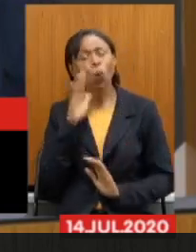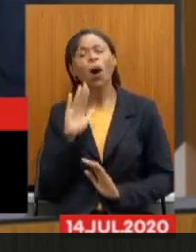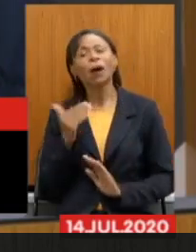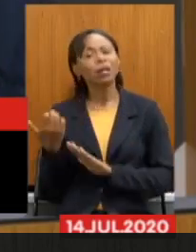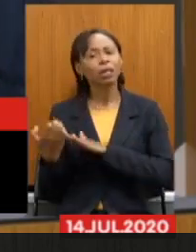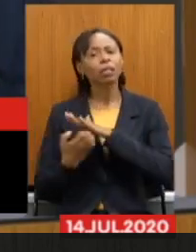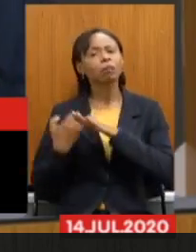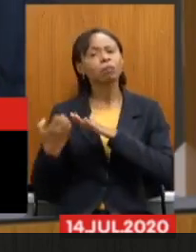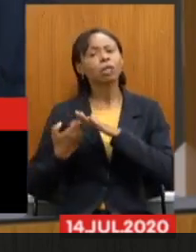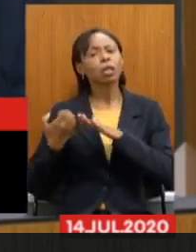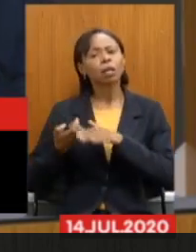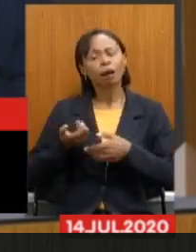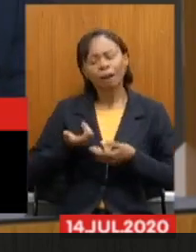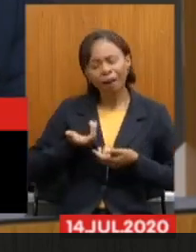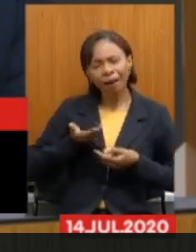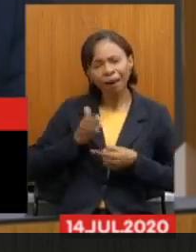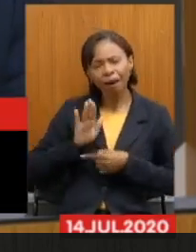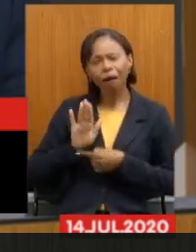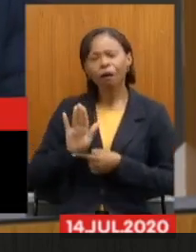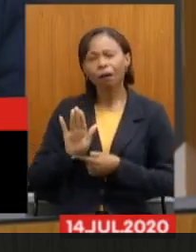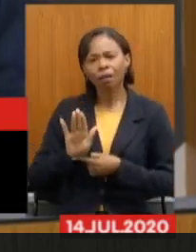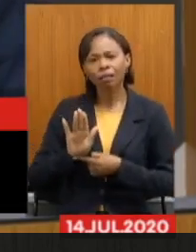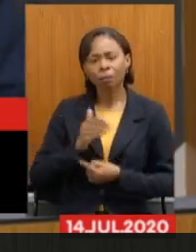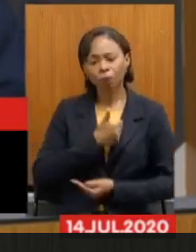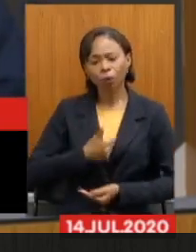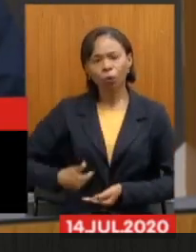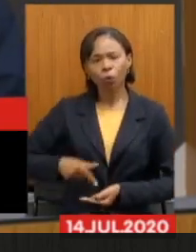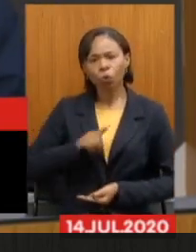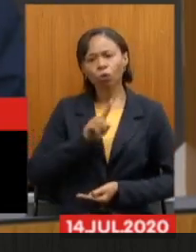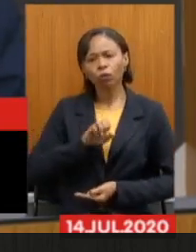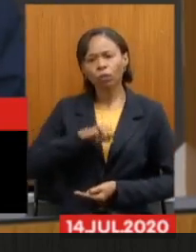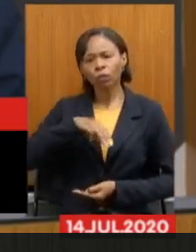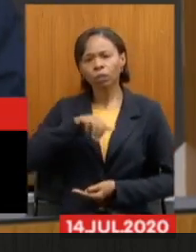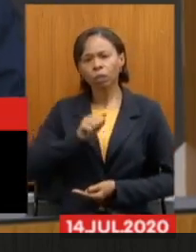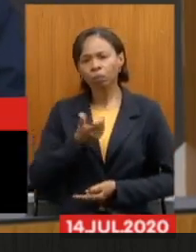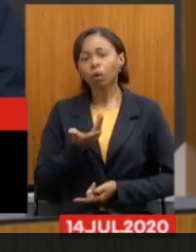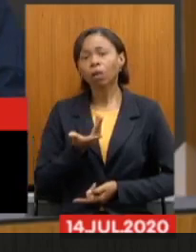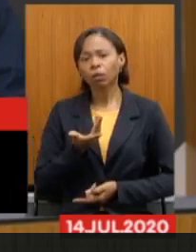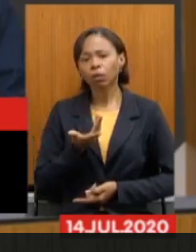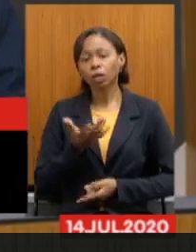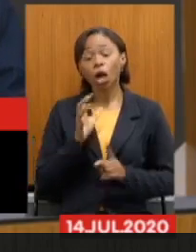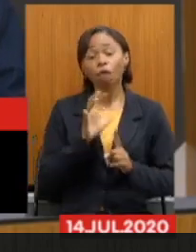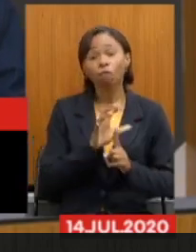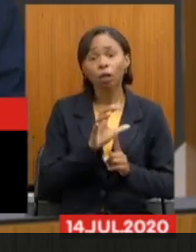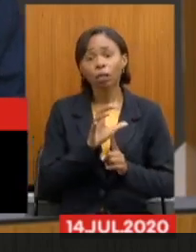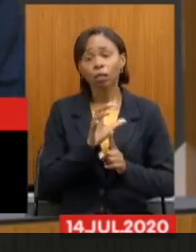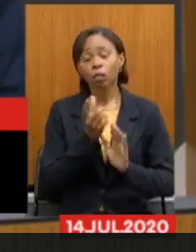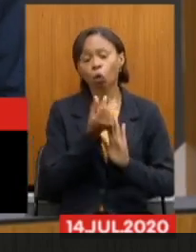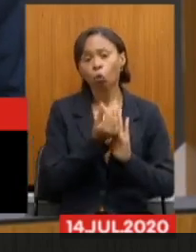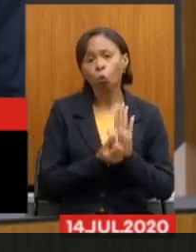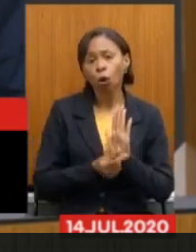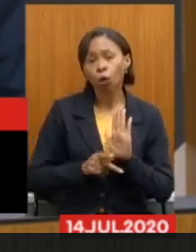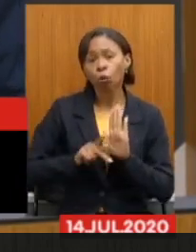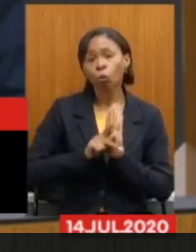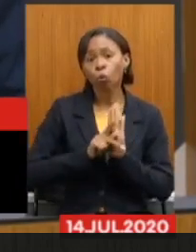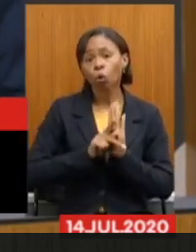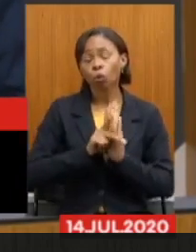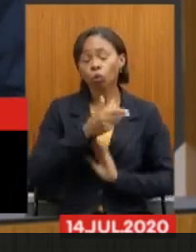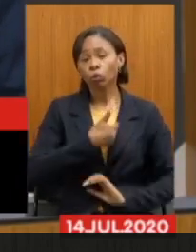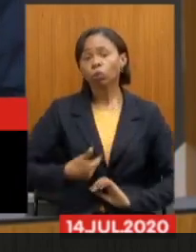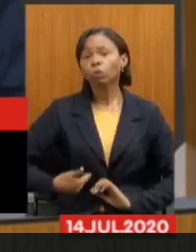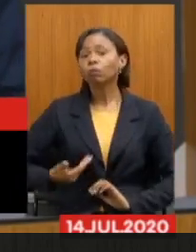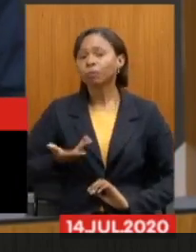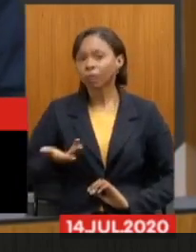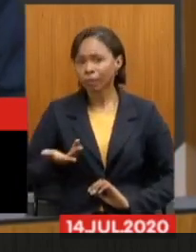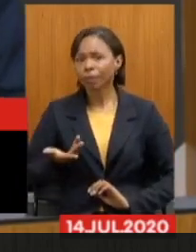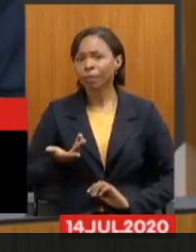pelo governo Zema e qual o impacto disso nas contas públicas? Além disso, quais estudos fundamentam esse acordo